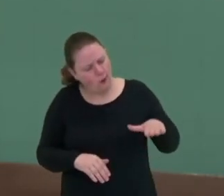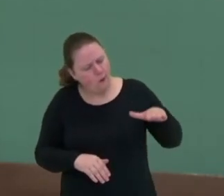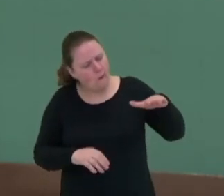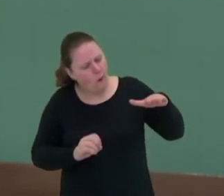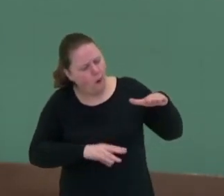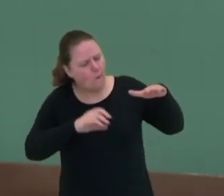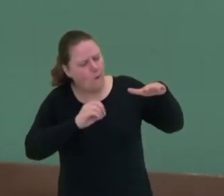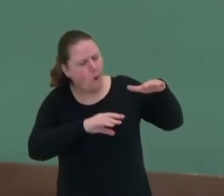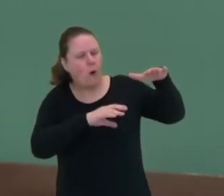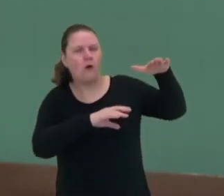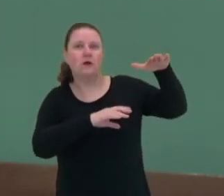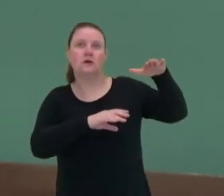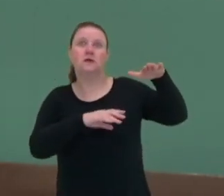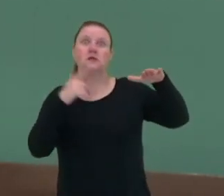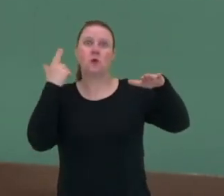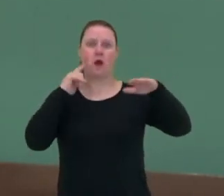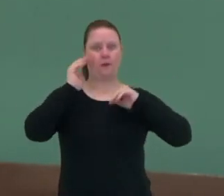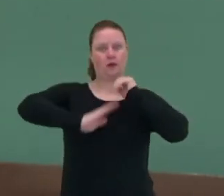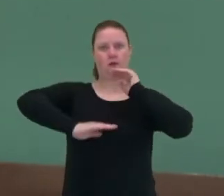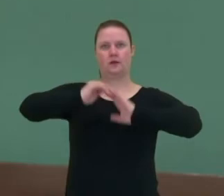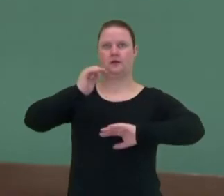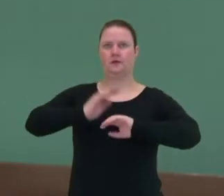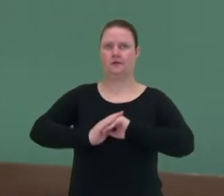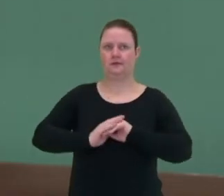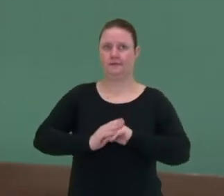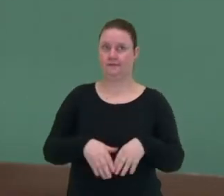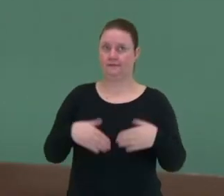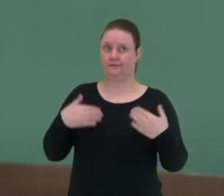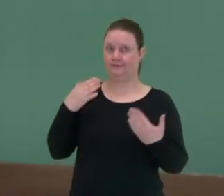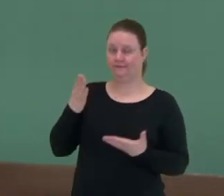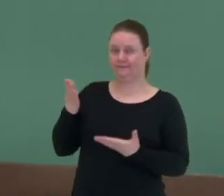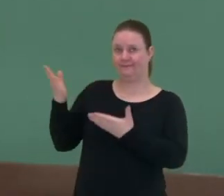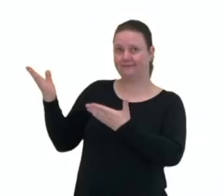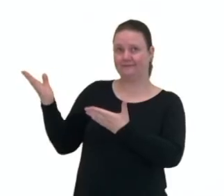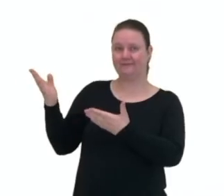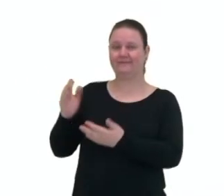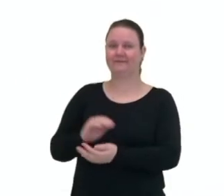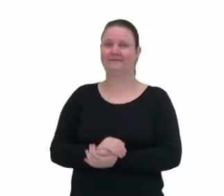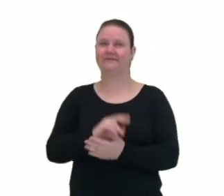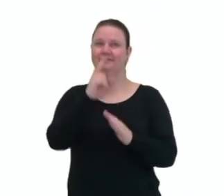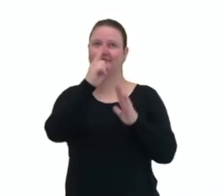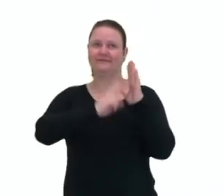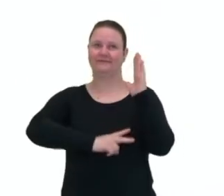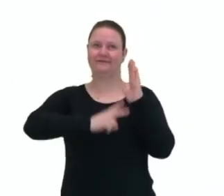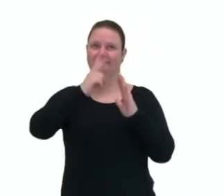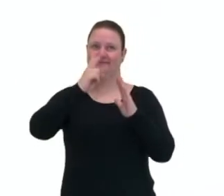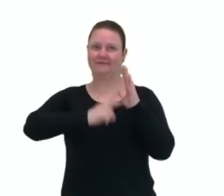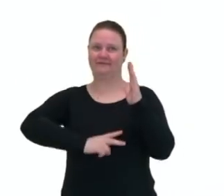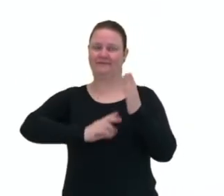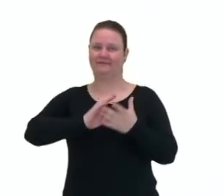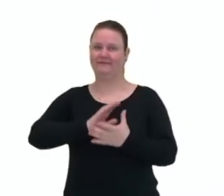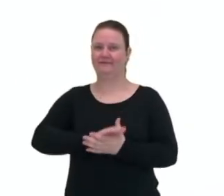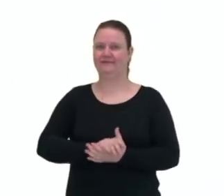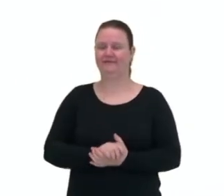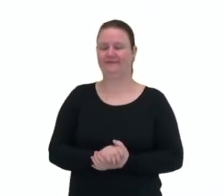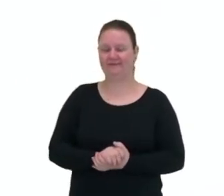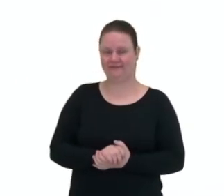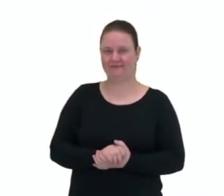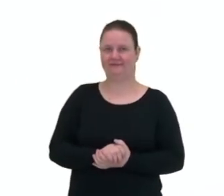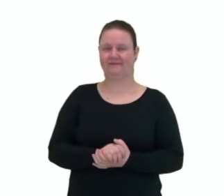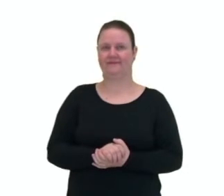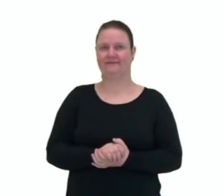arco. O arco e flecha é uma prova individual masculina. Cada delegação indígena deverá inscrever no máximo